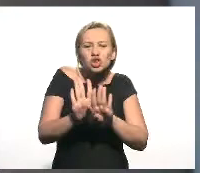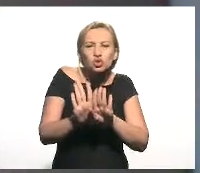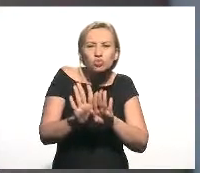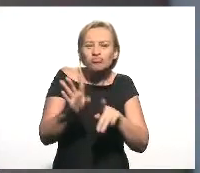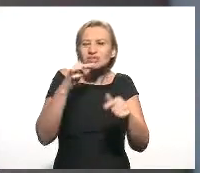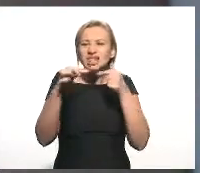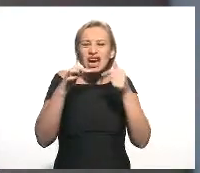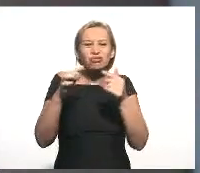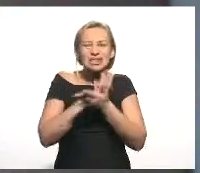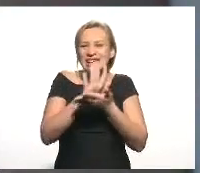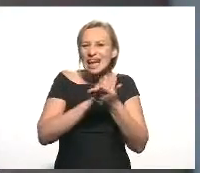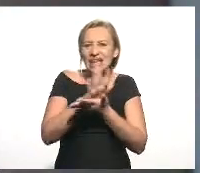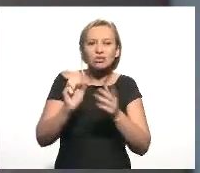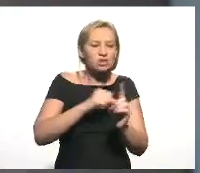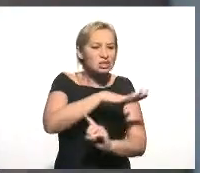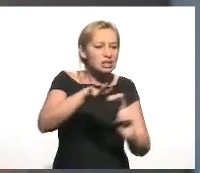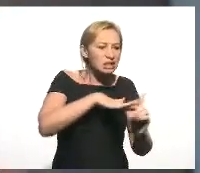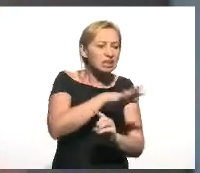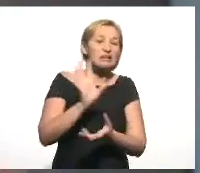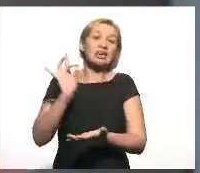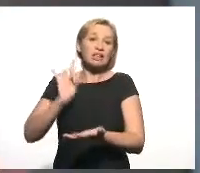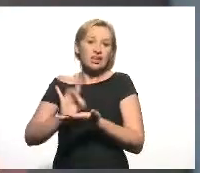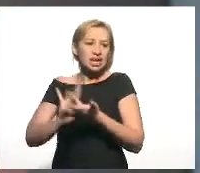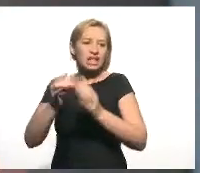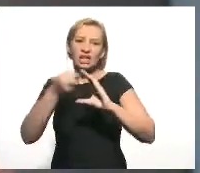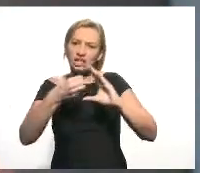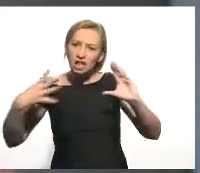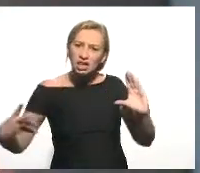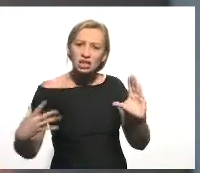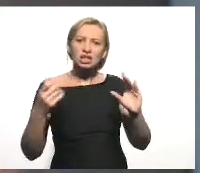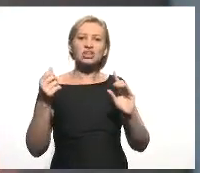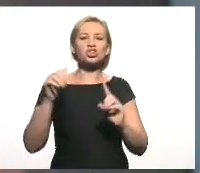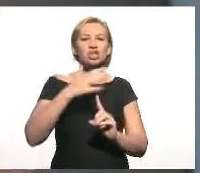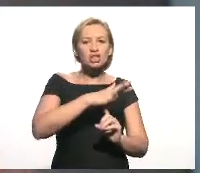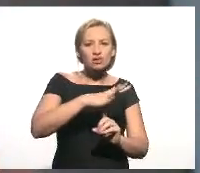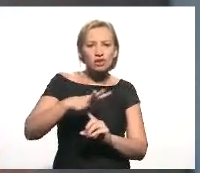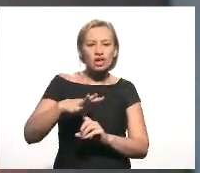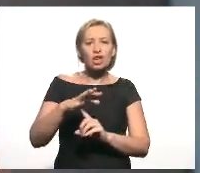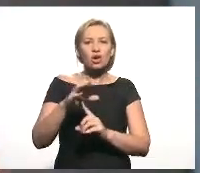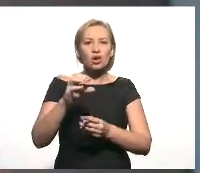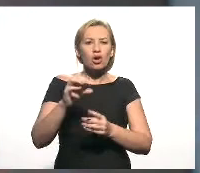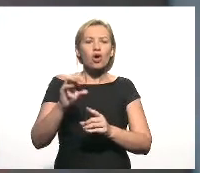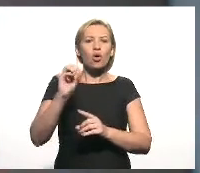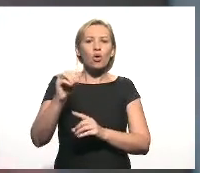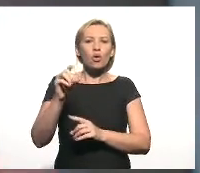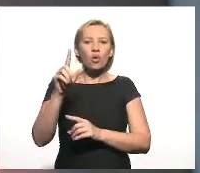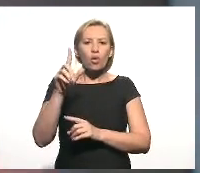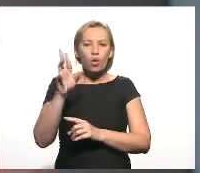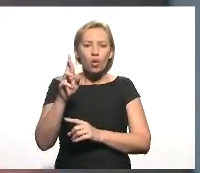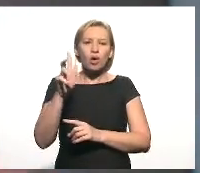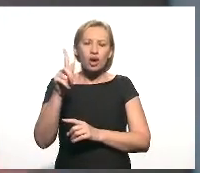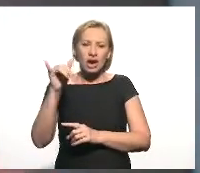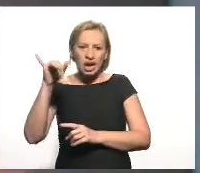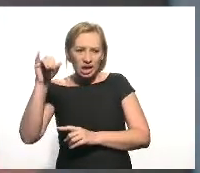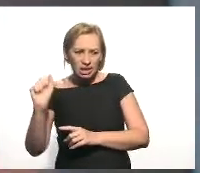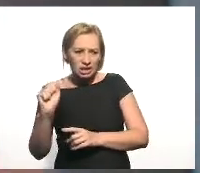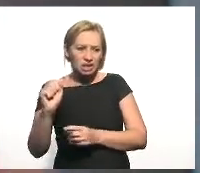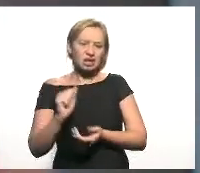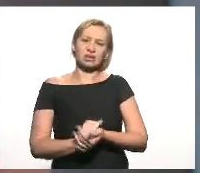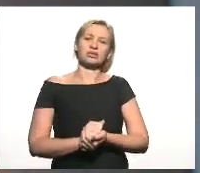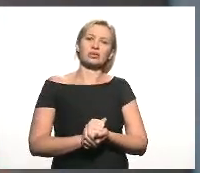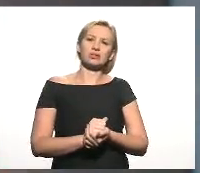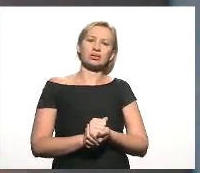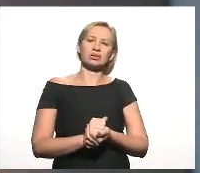sociedade, quando, na verdade, uma característica dessas feiras orgânicas é a sua construção em diálogo com a sociedade civil e com o